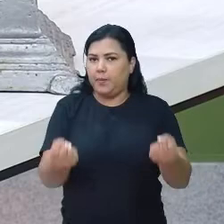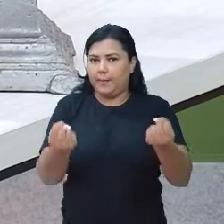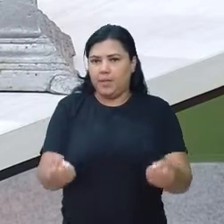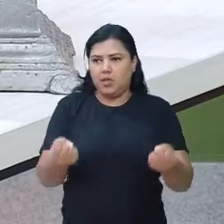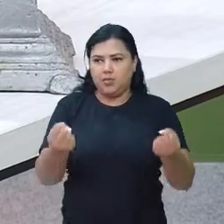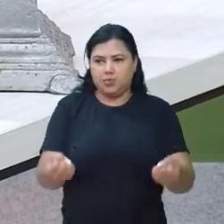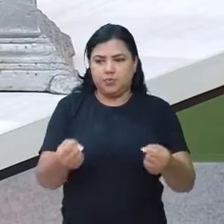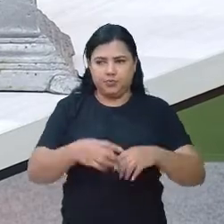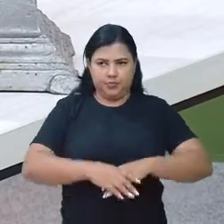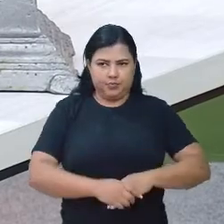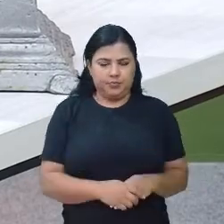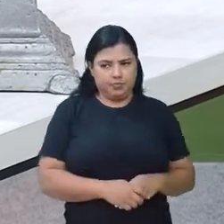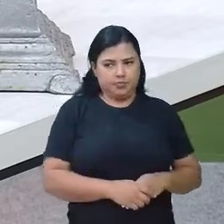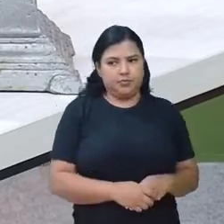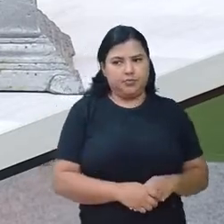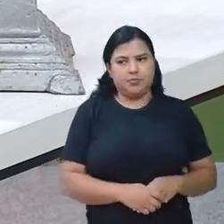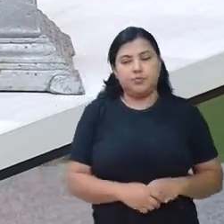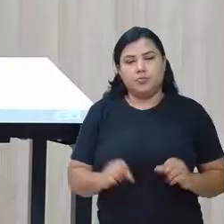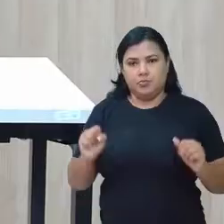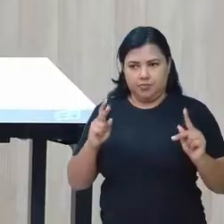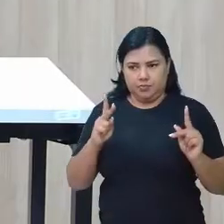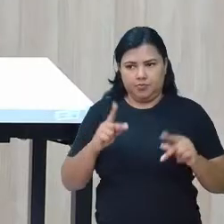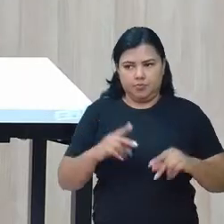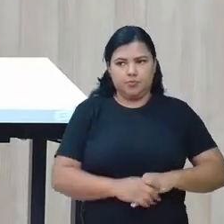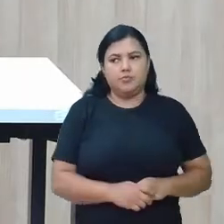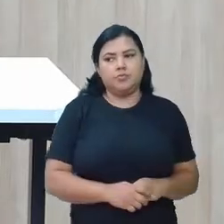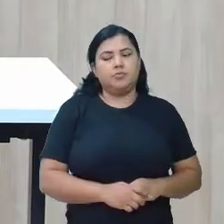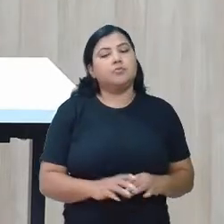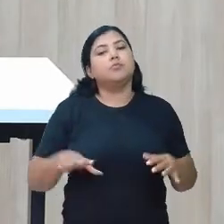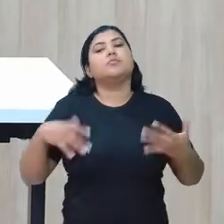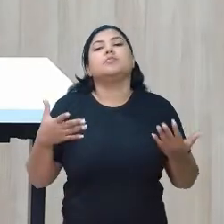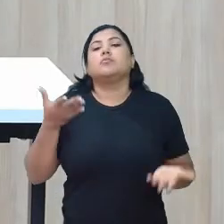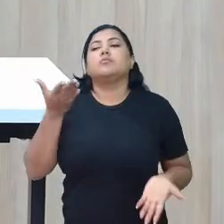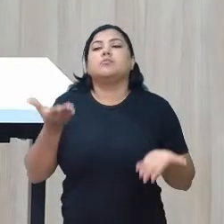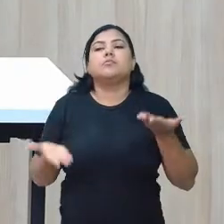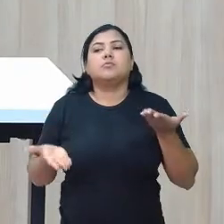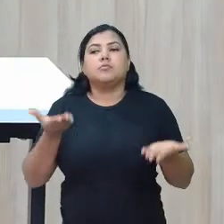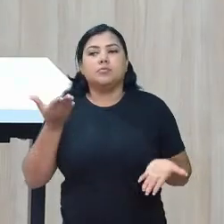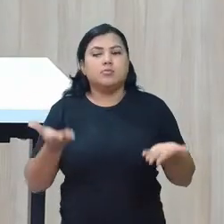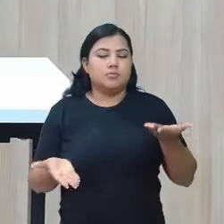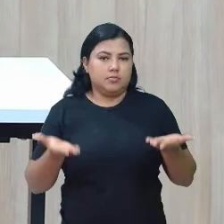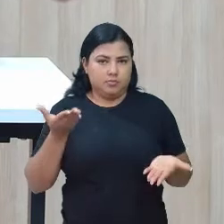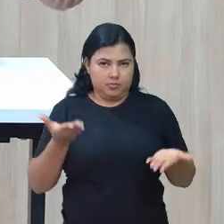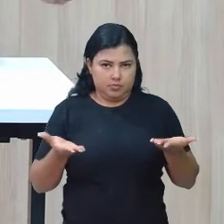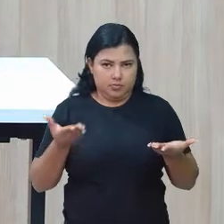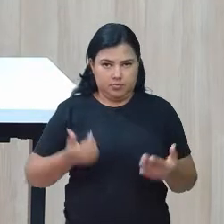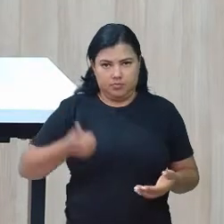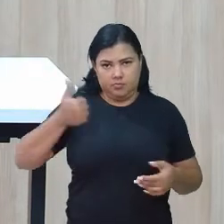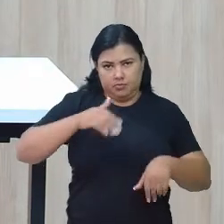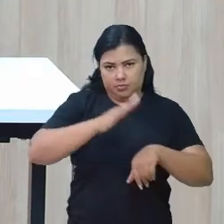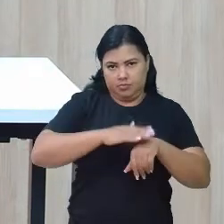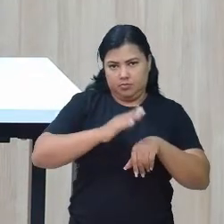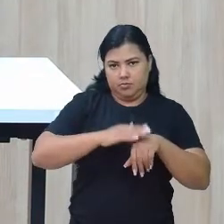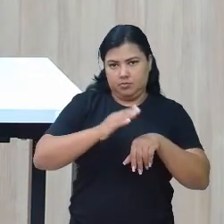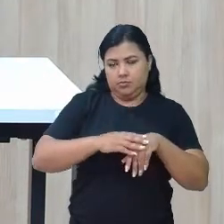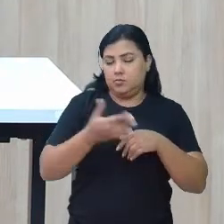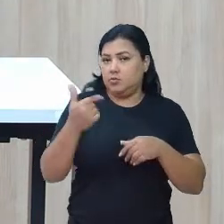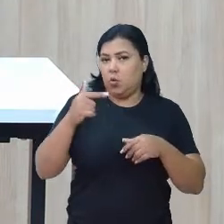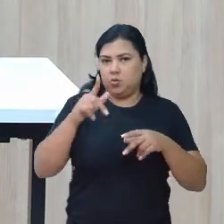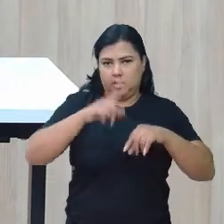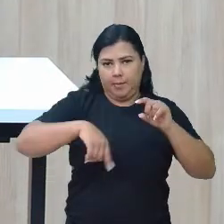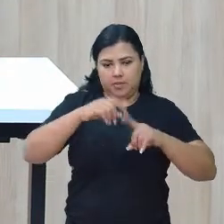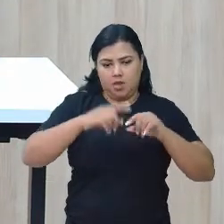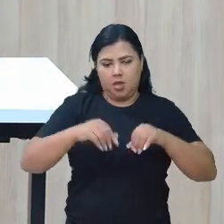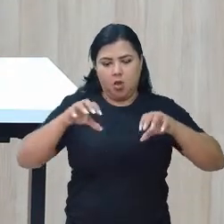cada um dos lados da balança, tá certo? Então, o equilíbrio da balança na primeira parte foi mostrado sem nenhum